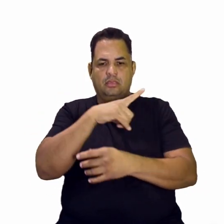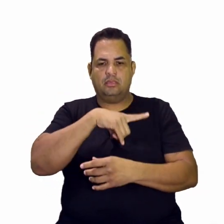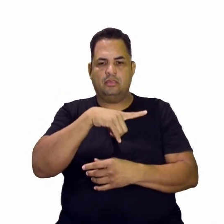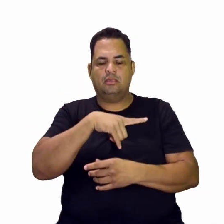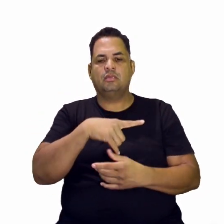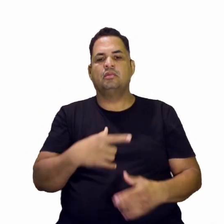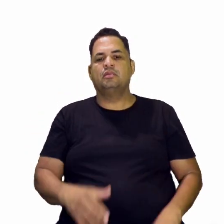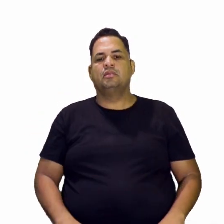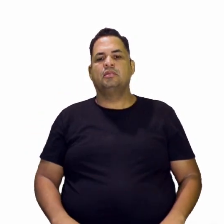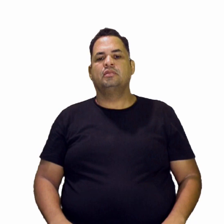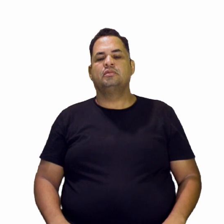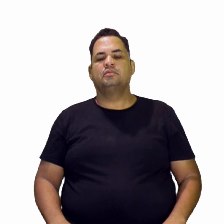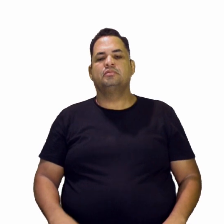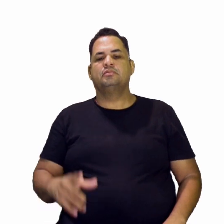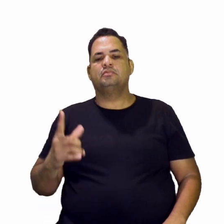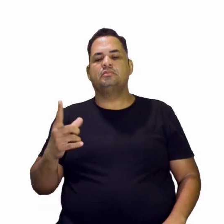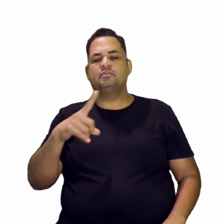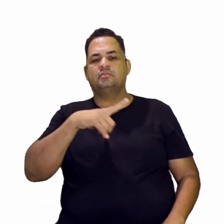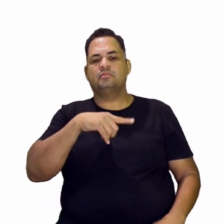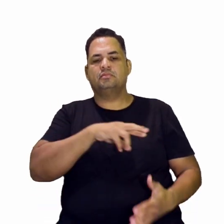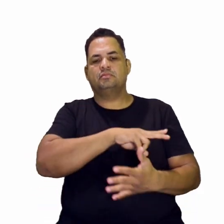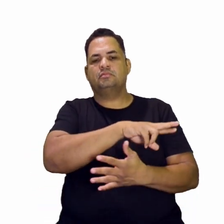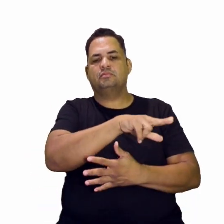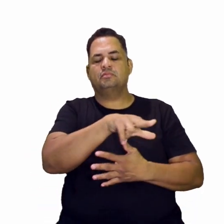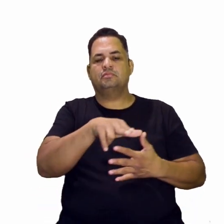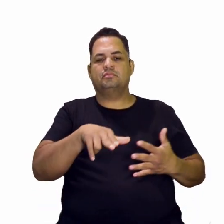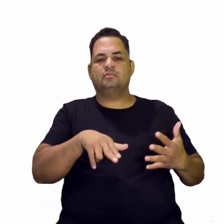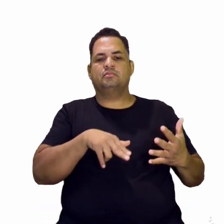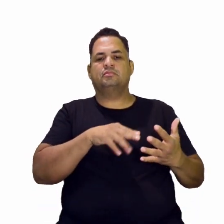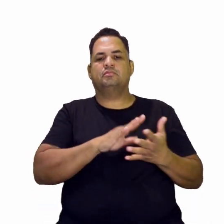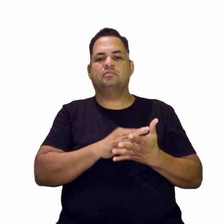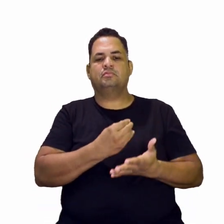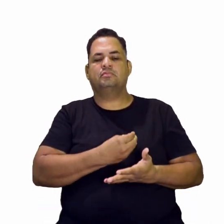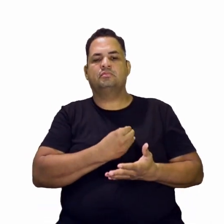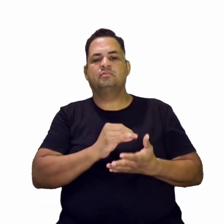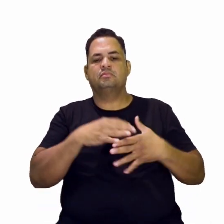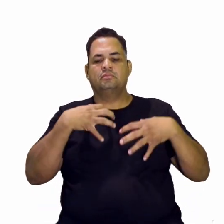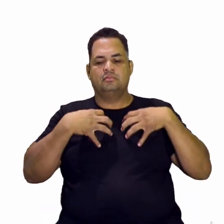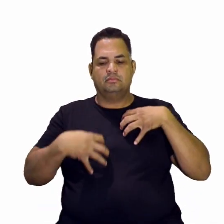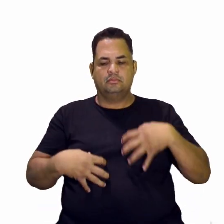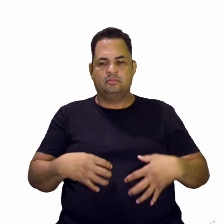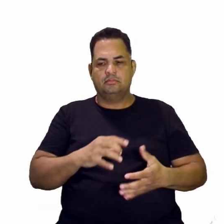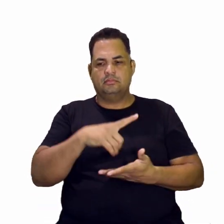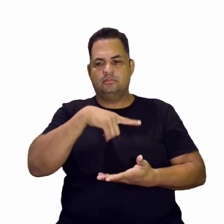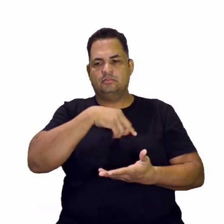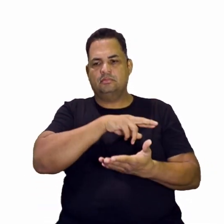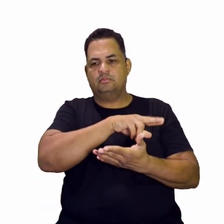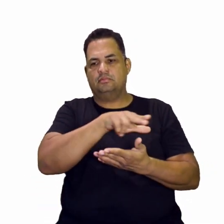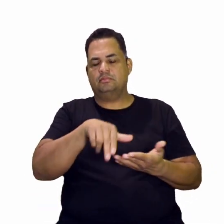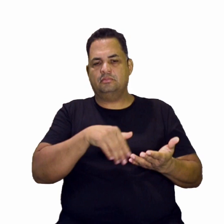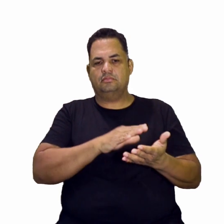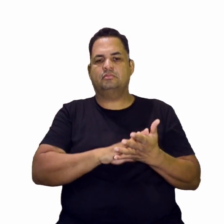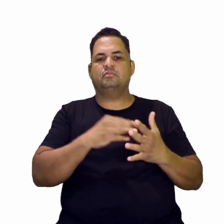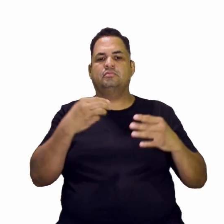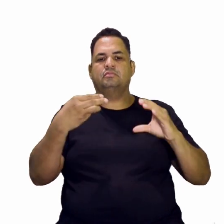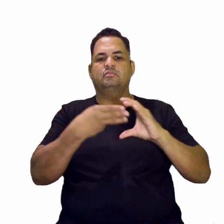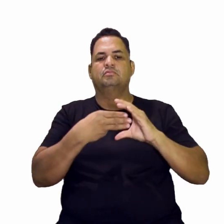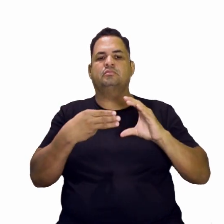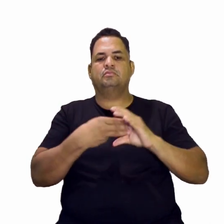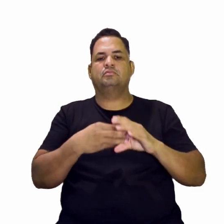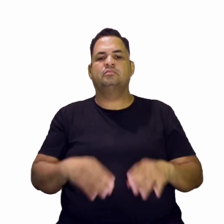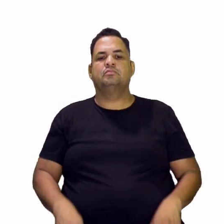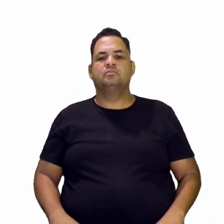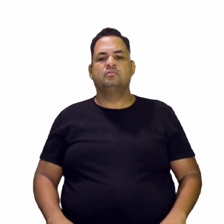mesma coisa, tá, gente? Ou seja, tem várias. O organismo desses seres vivos é composto por várias células, tudo bem? E